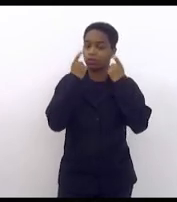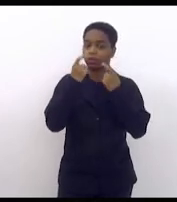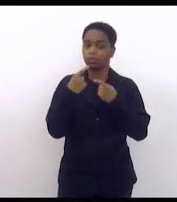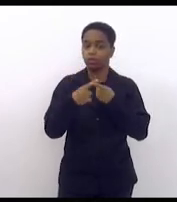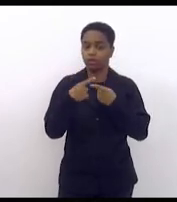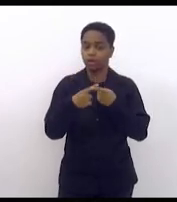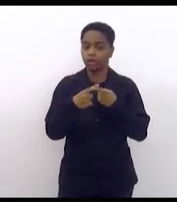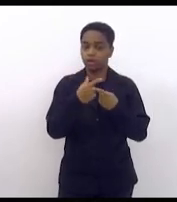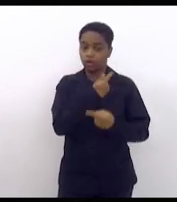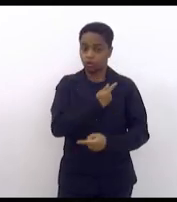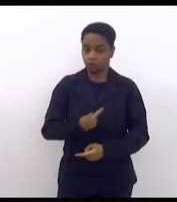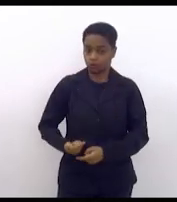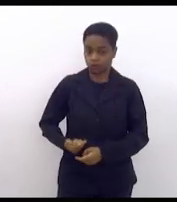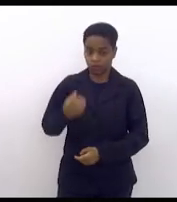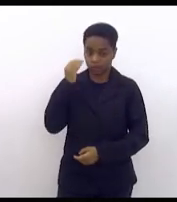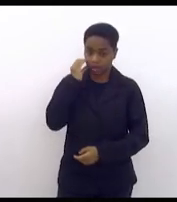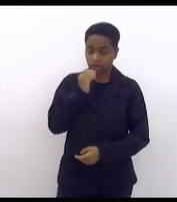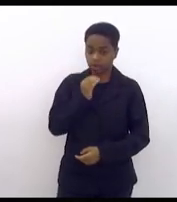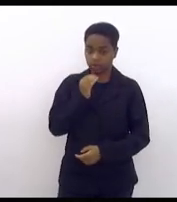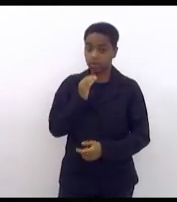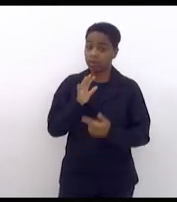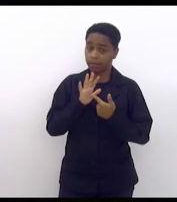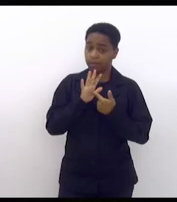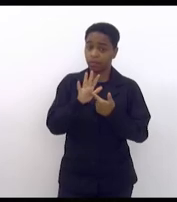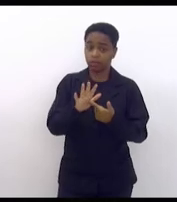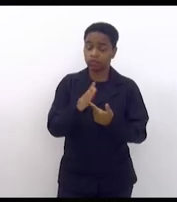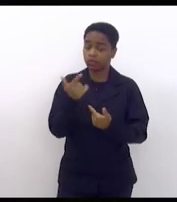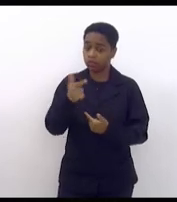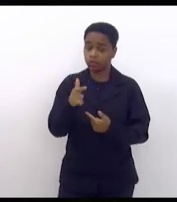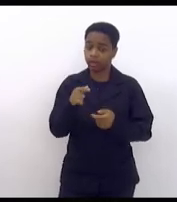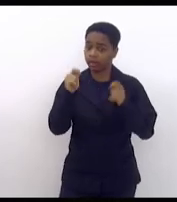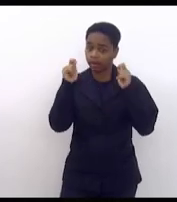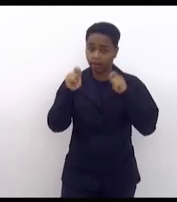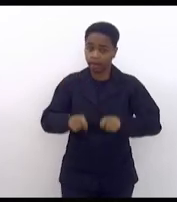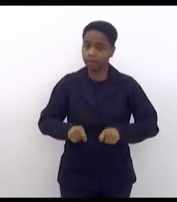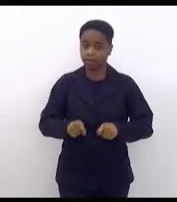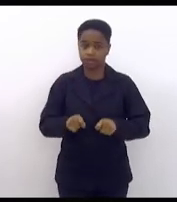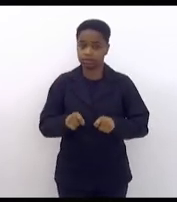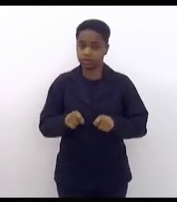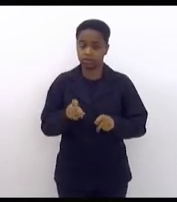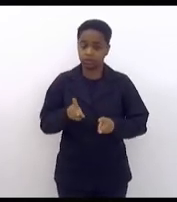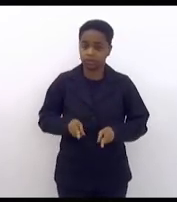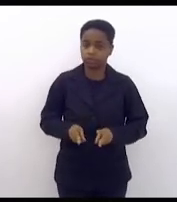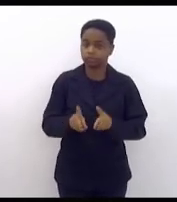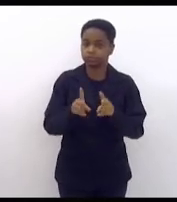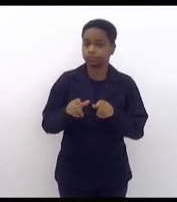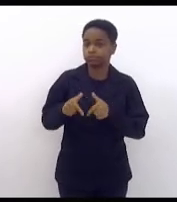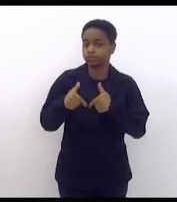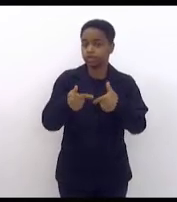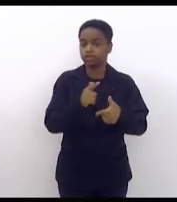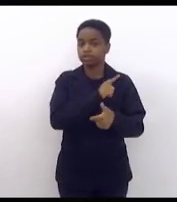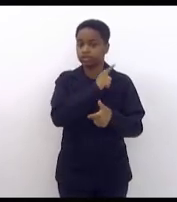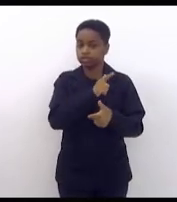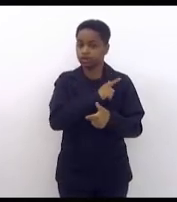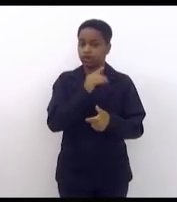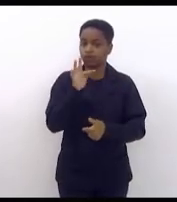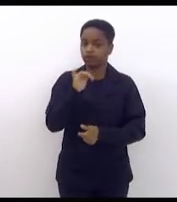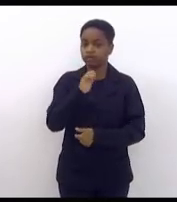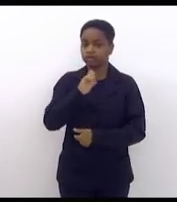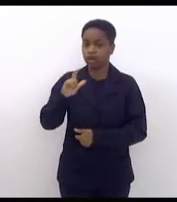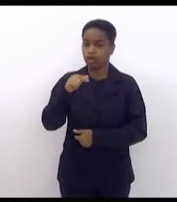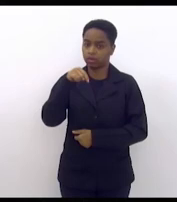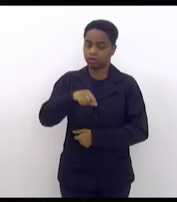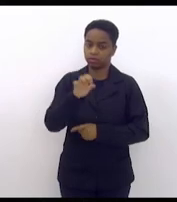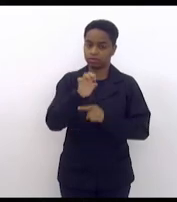governo Cláudio Castro demonstra perda de capacidade de conduzir uma gestão fiscal eficiente no nosso